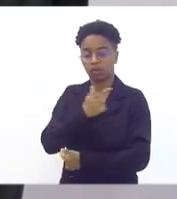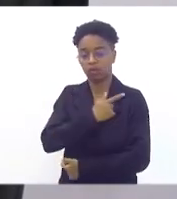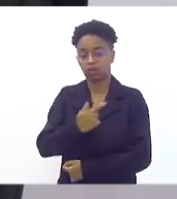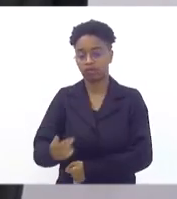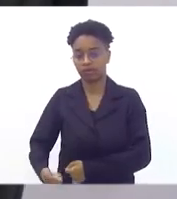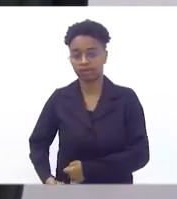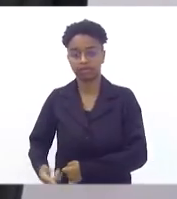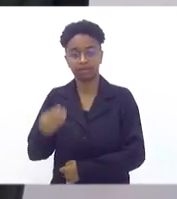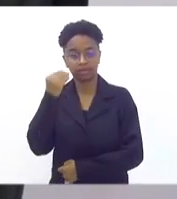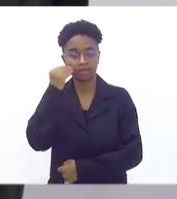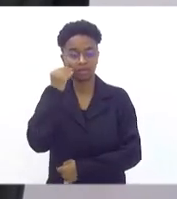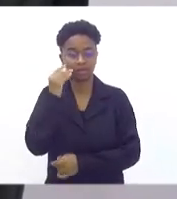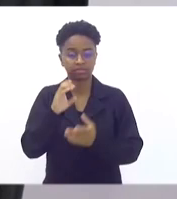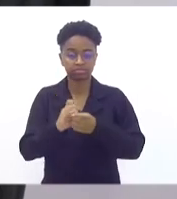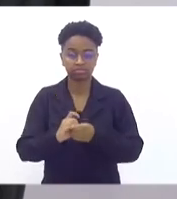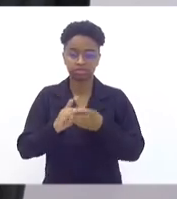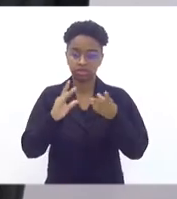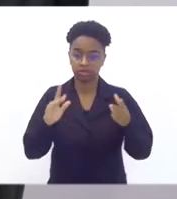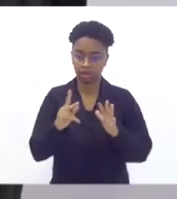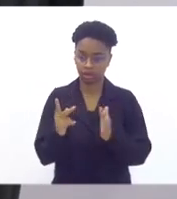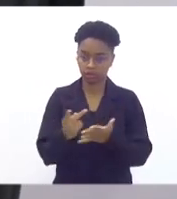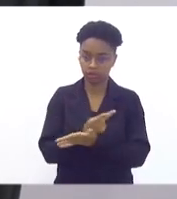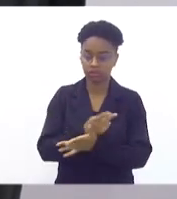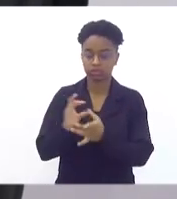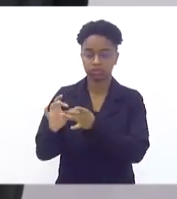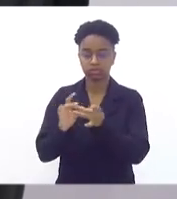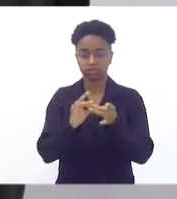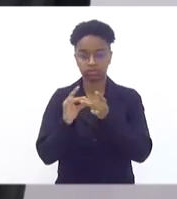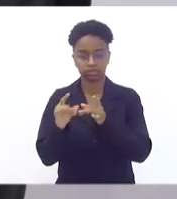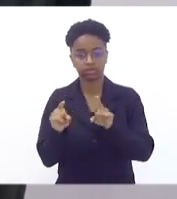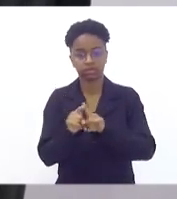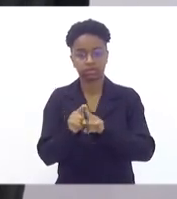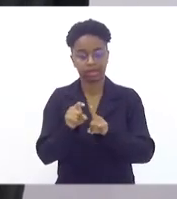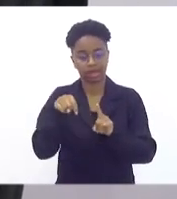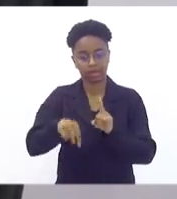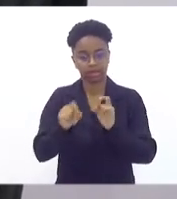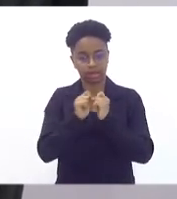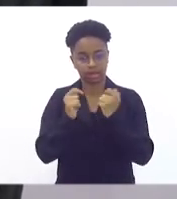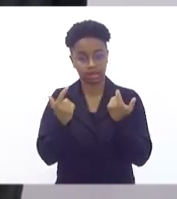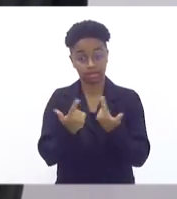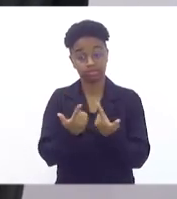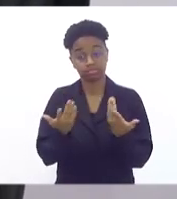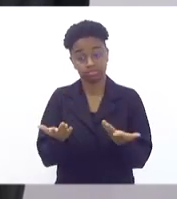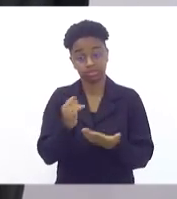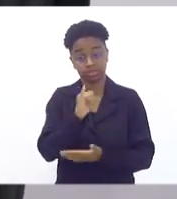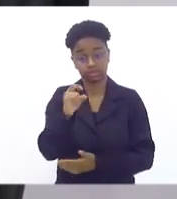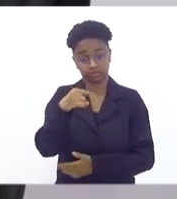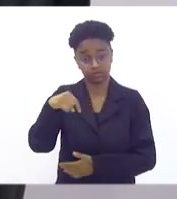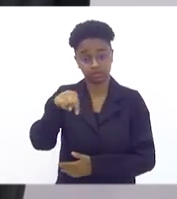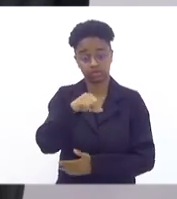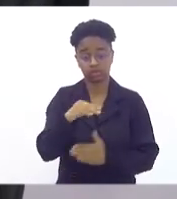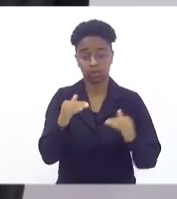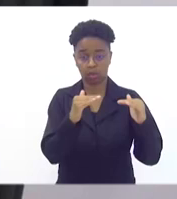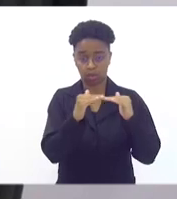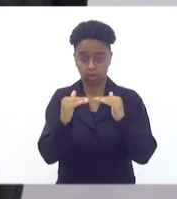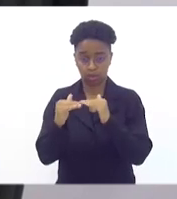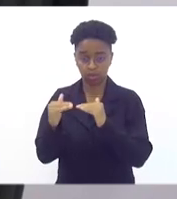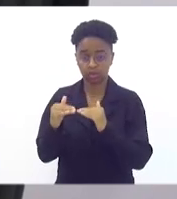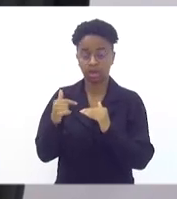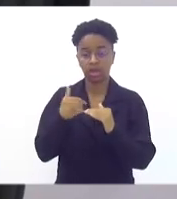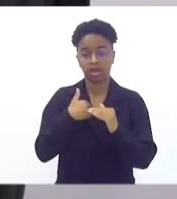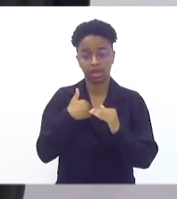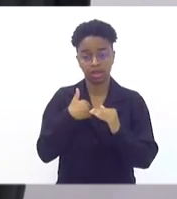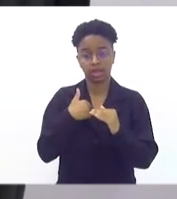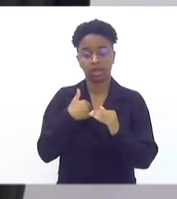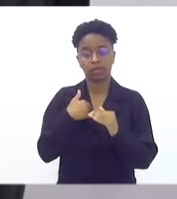agência em democraticamente em comunhão com Parlamento Fluminense Então se vossa excelências assim compreenderem eu faço o